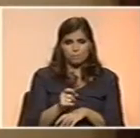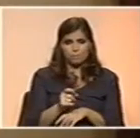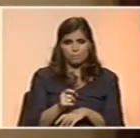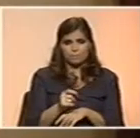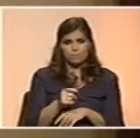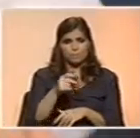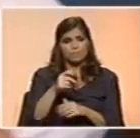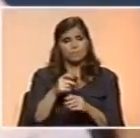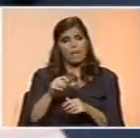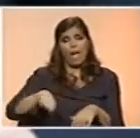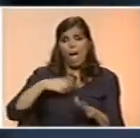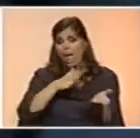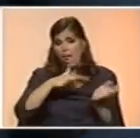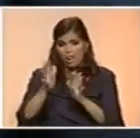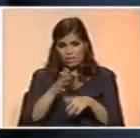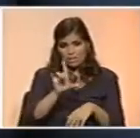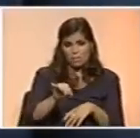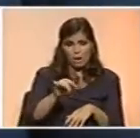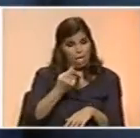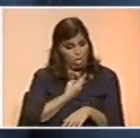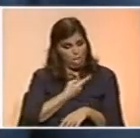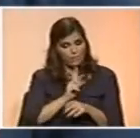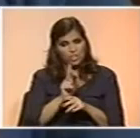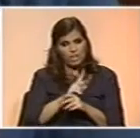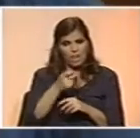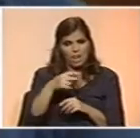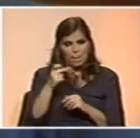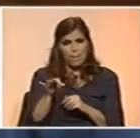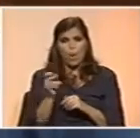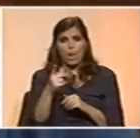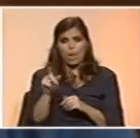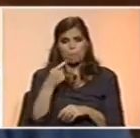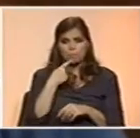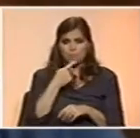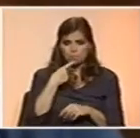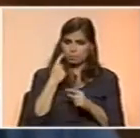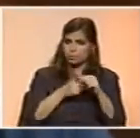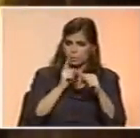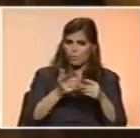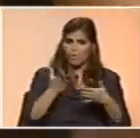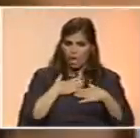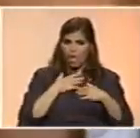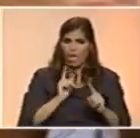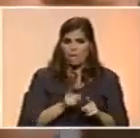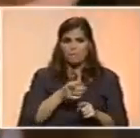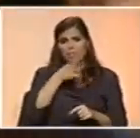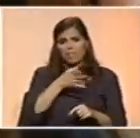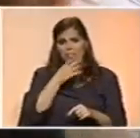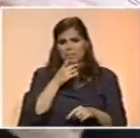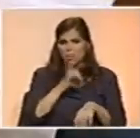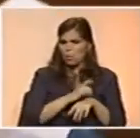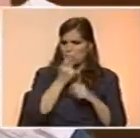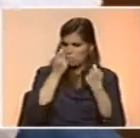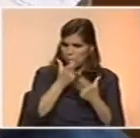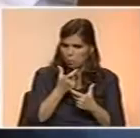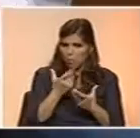às algas. Como vegetariana, Ana Paula reconhece os benefícios desta dieta. Afirma que raramente está doente e